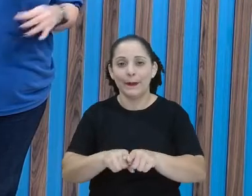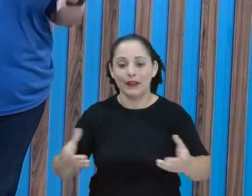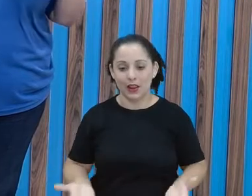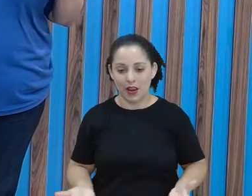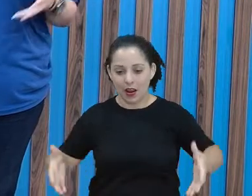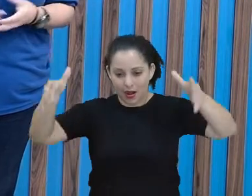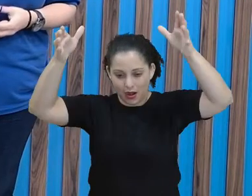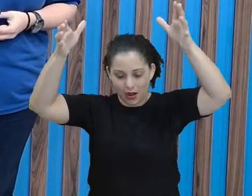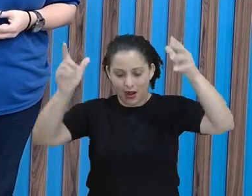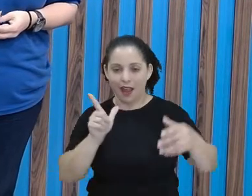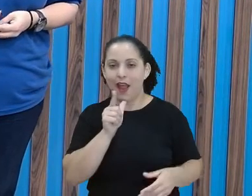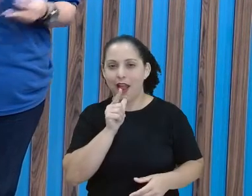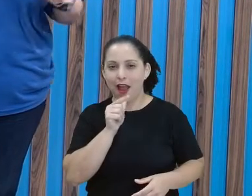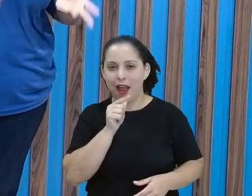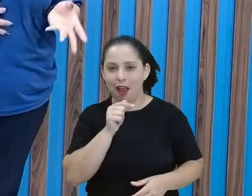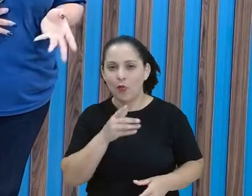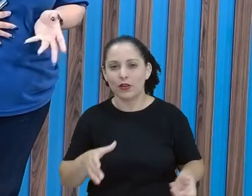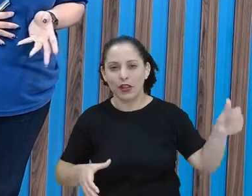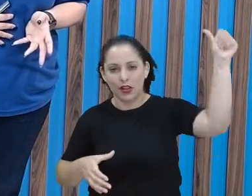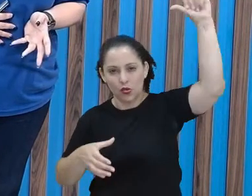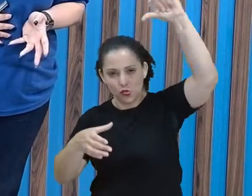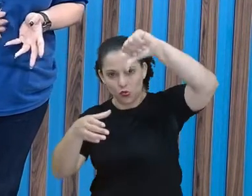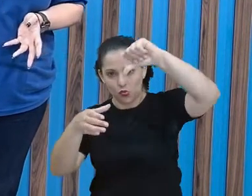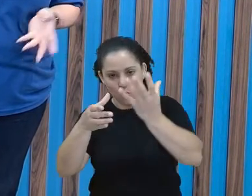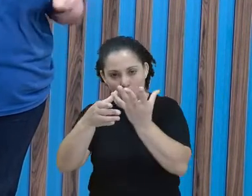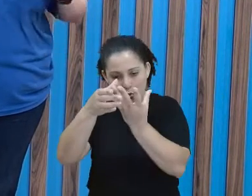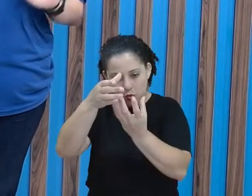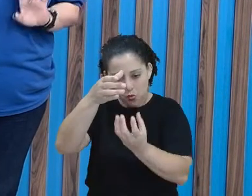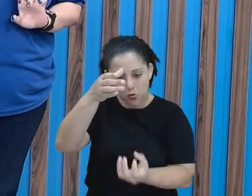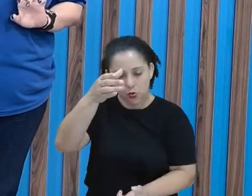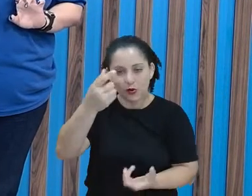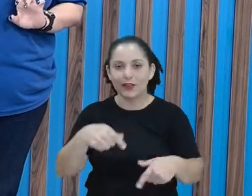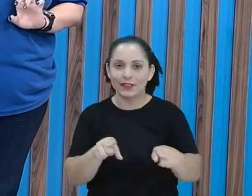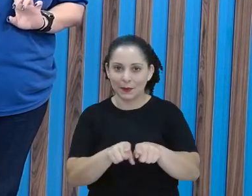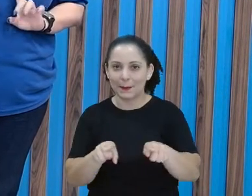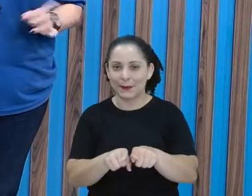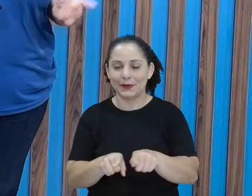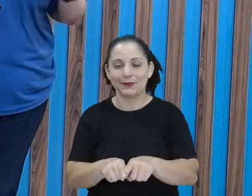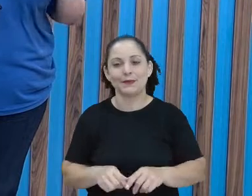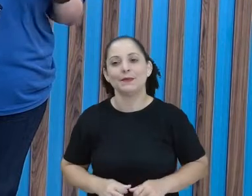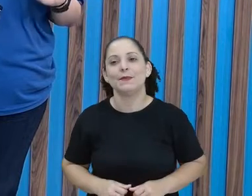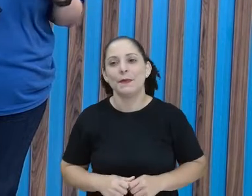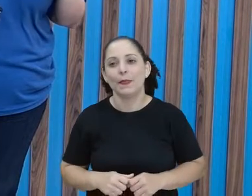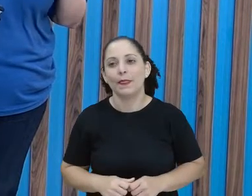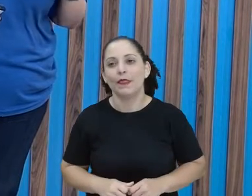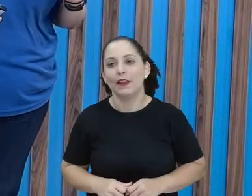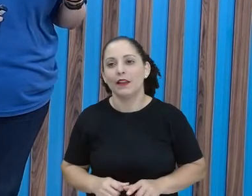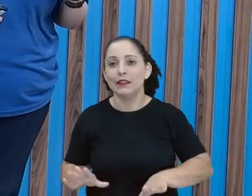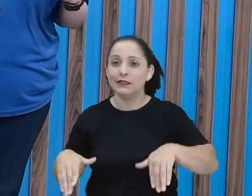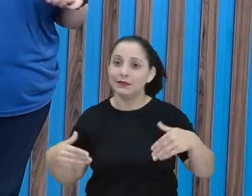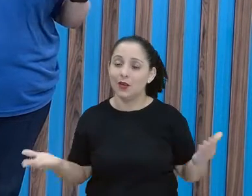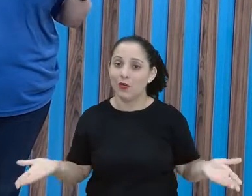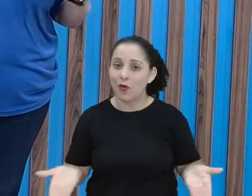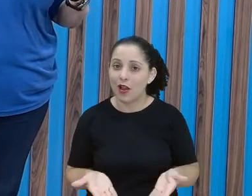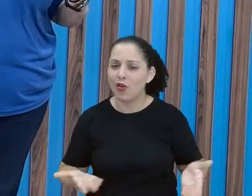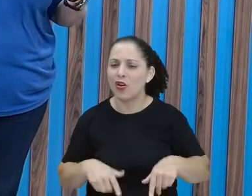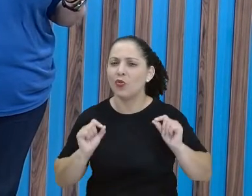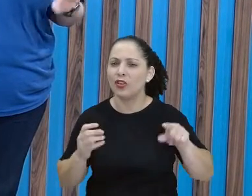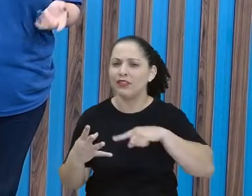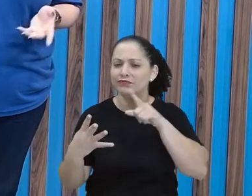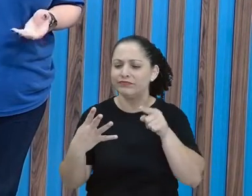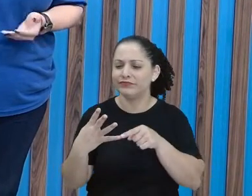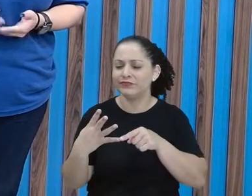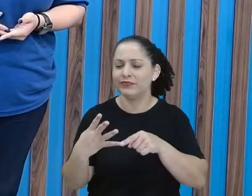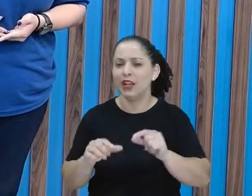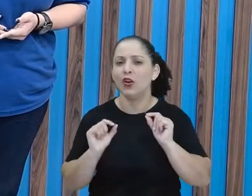né? Que retém algumas impurezas, alguns deles são assim, né? Beleza? Depois dessa filtração, prof, o que é que